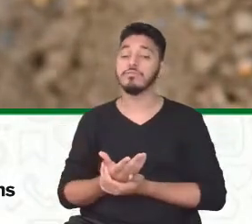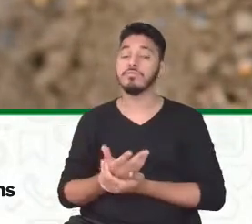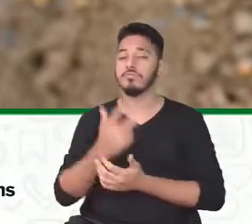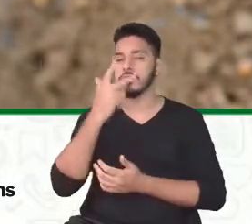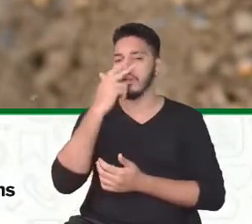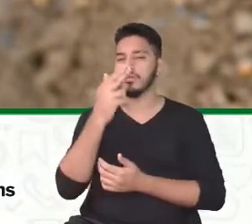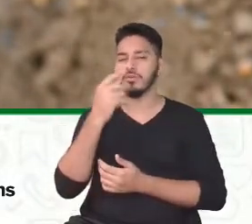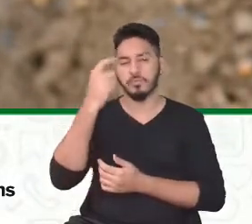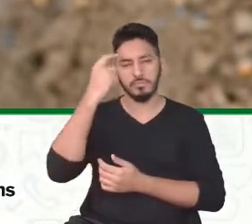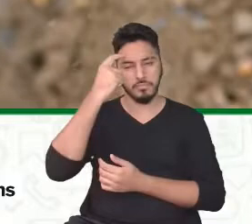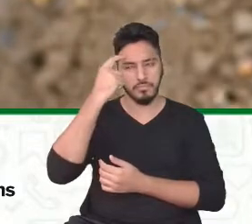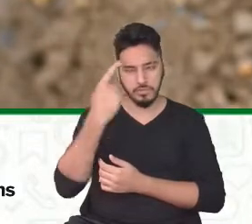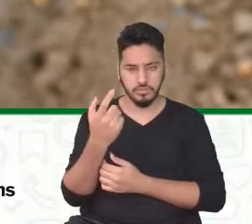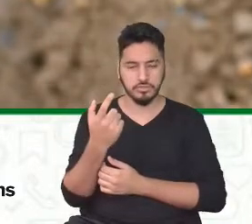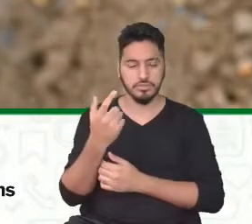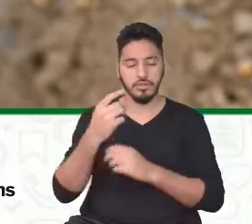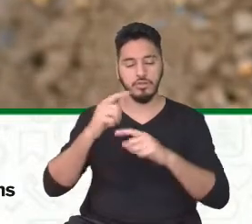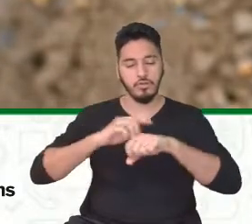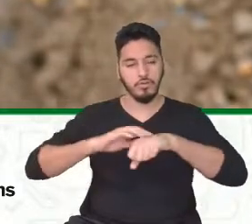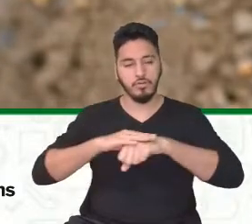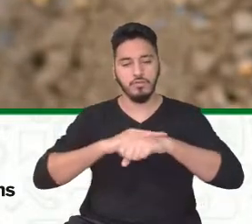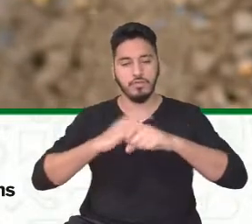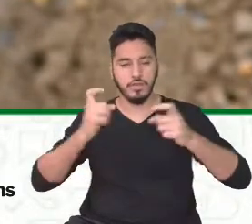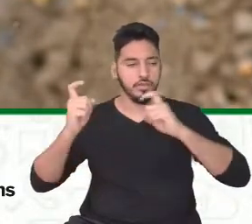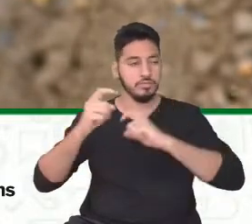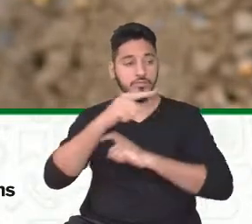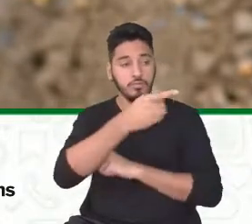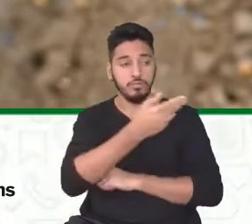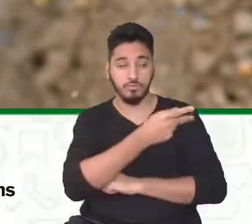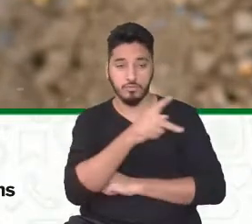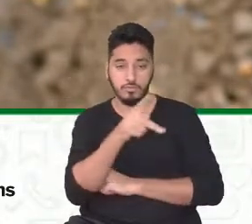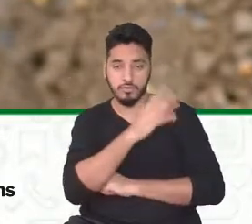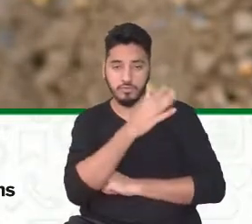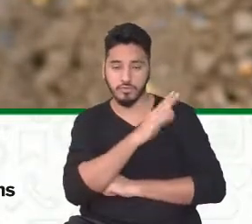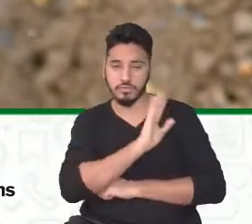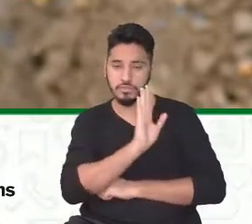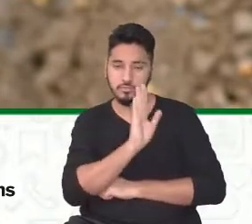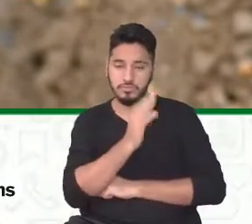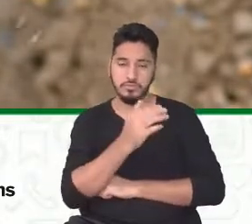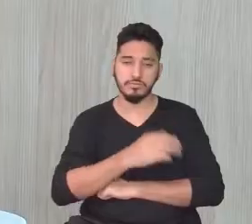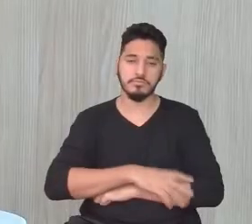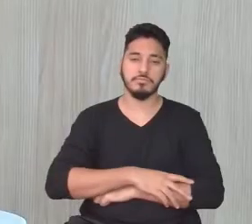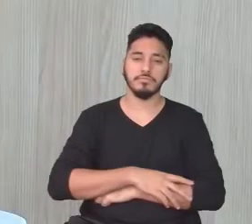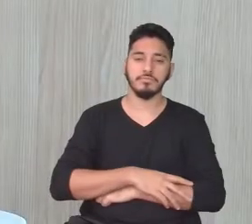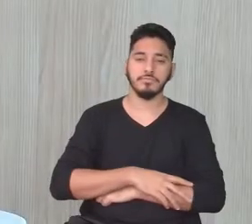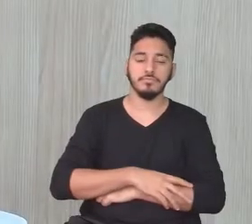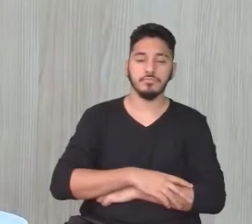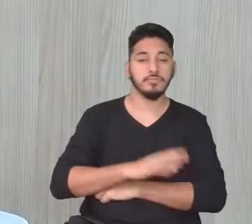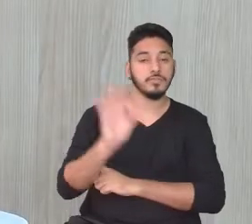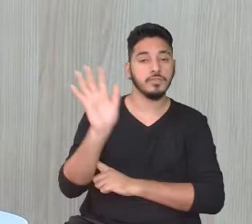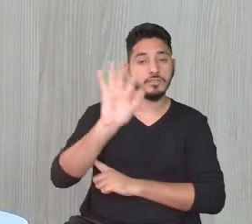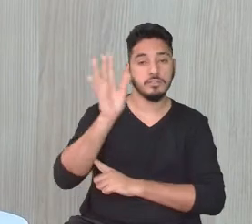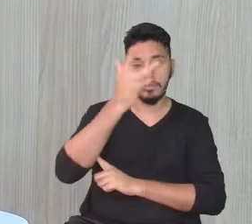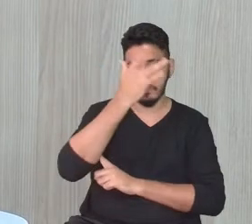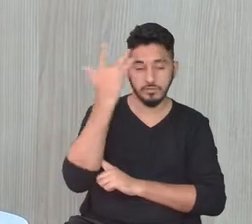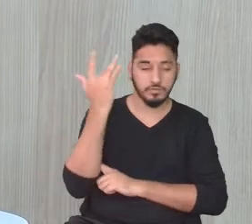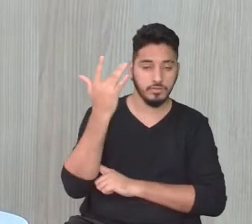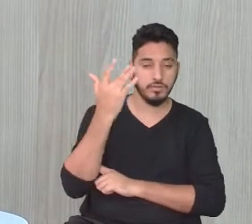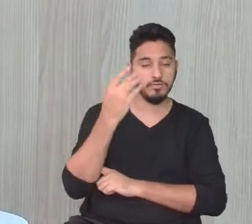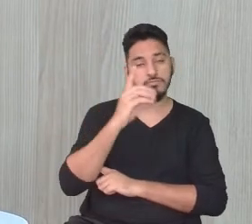pensa sobre isso dia logo hein professor Giorgio ele já vai se despedindo e Tchau pessoal